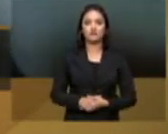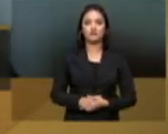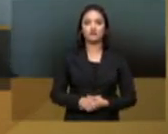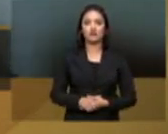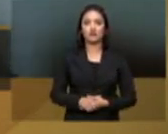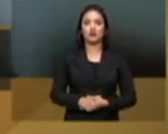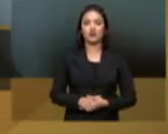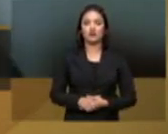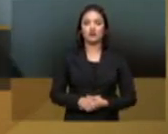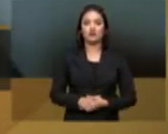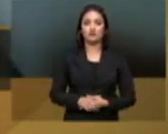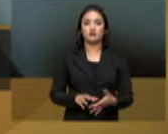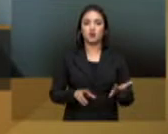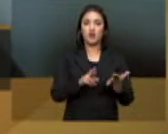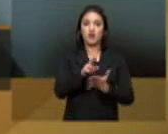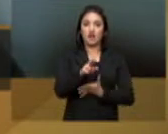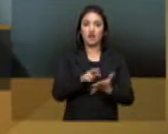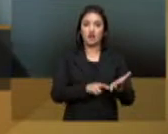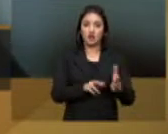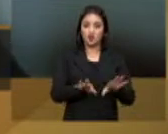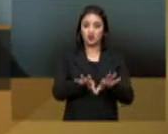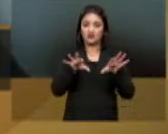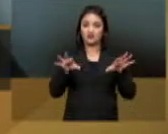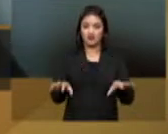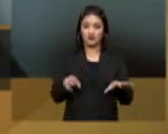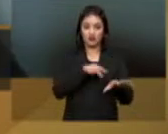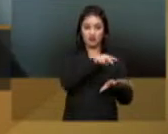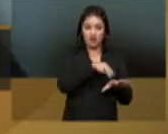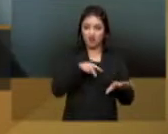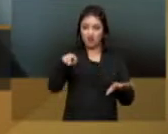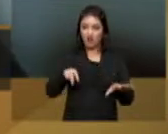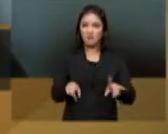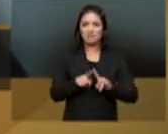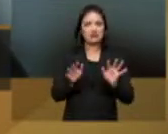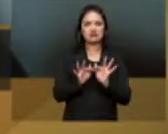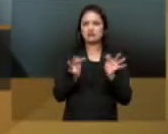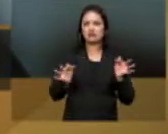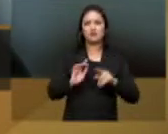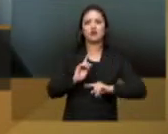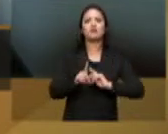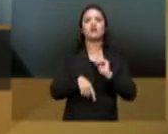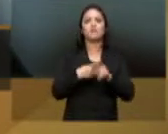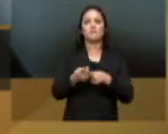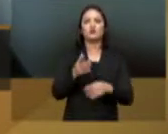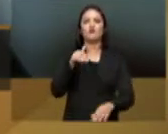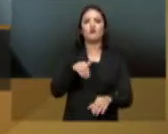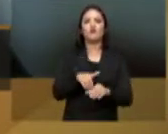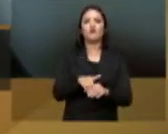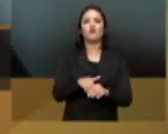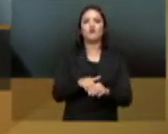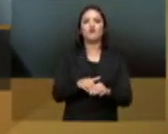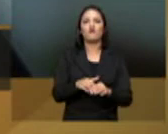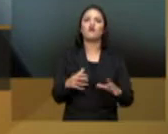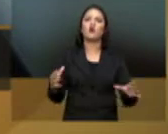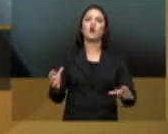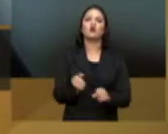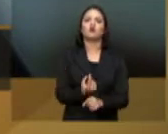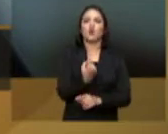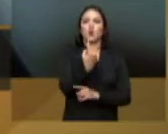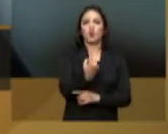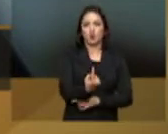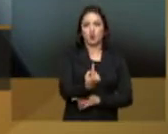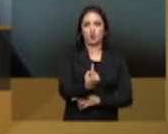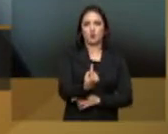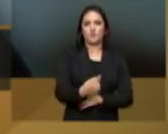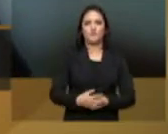que serão relatórios muito sucintos. E depois o voto haverá de ser conjunto para os